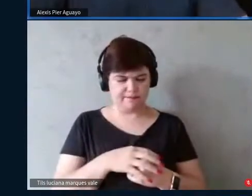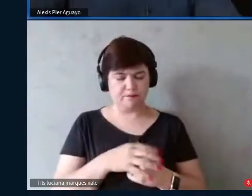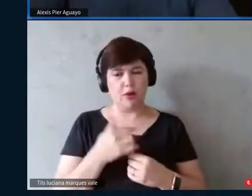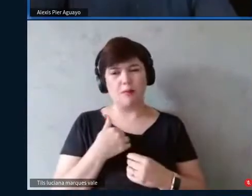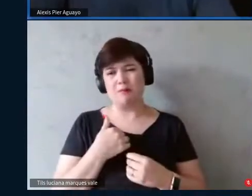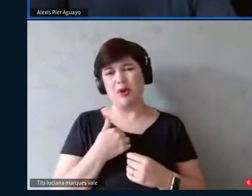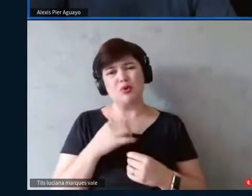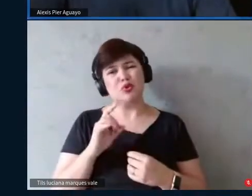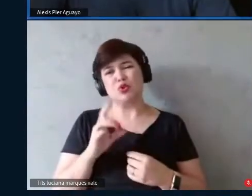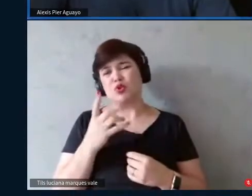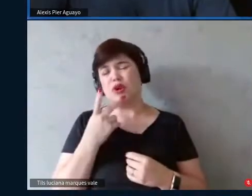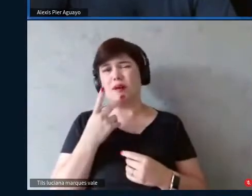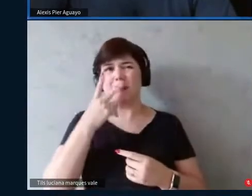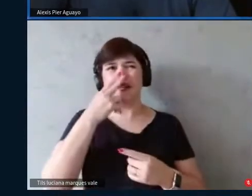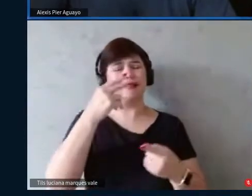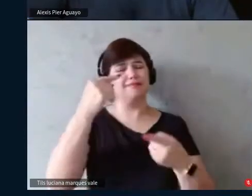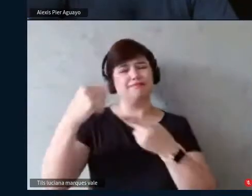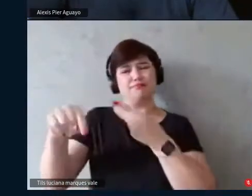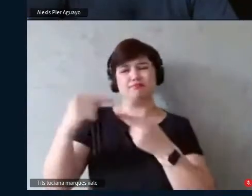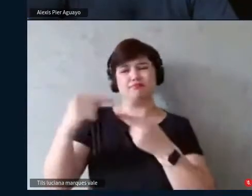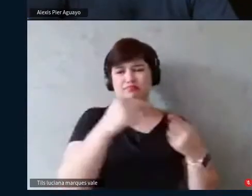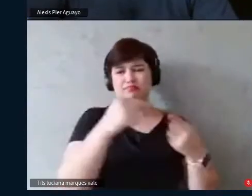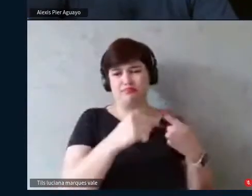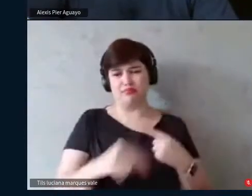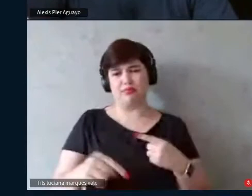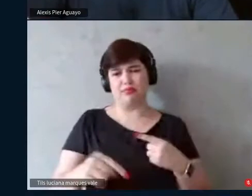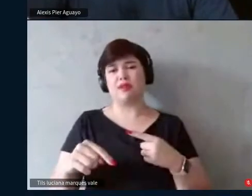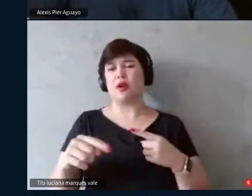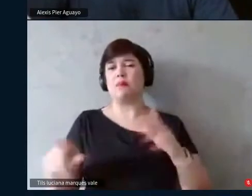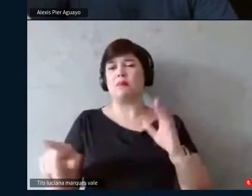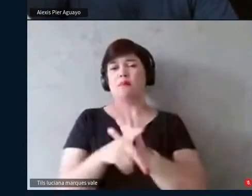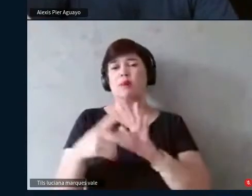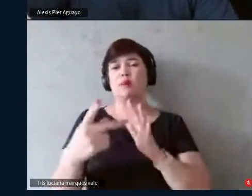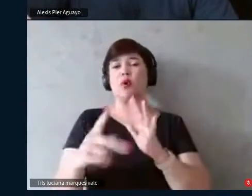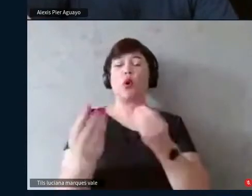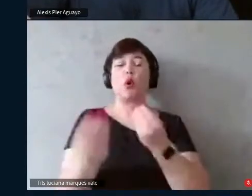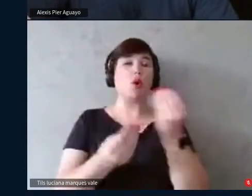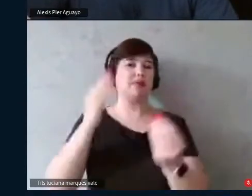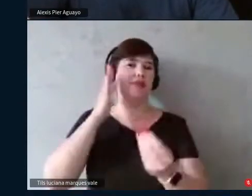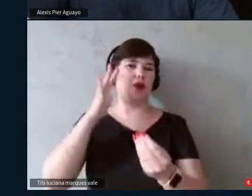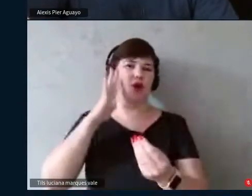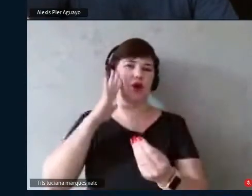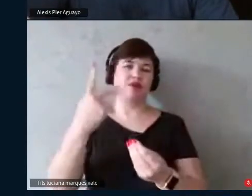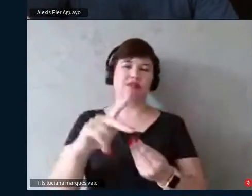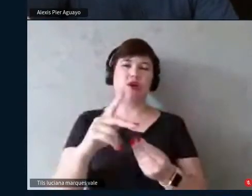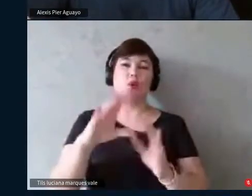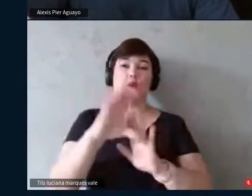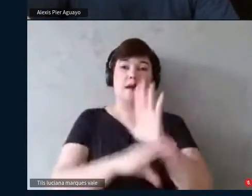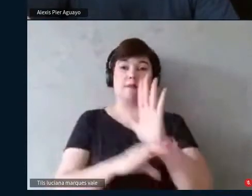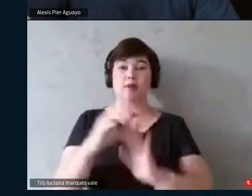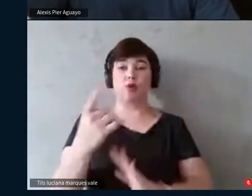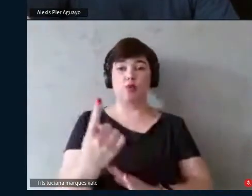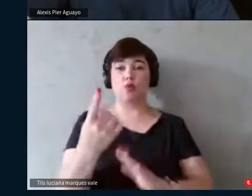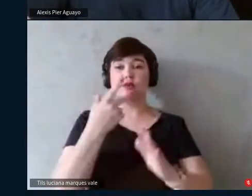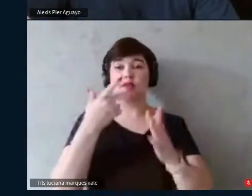é só as contradições paradigmáticas do ponto de vista teórico. O seu capítulo 1, você chama